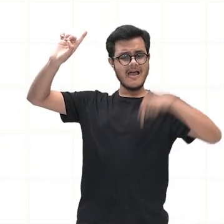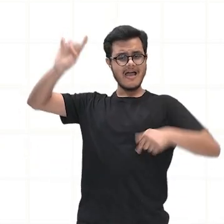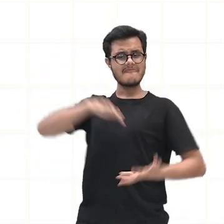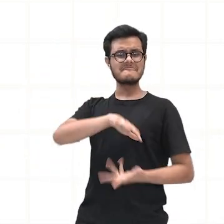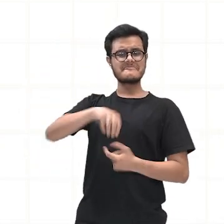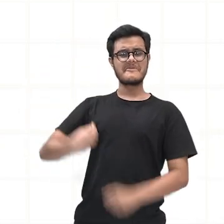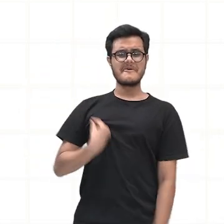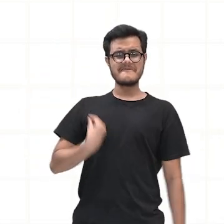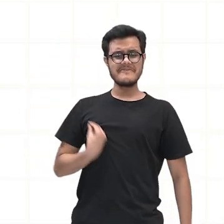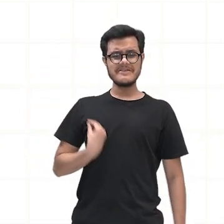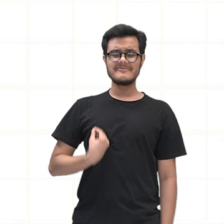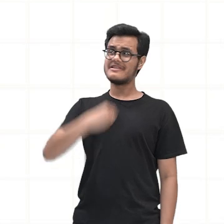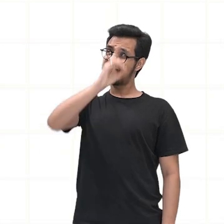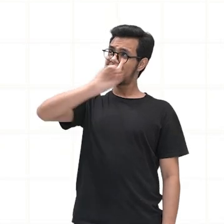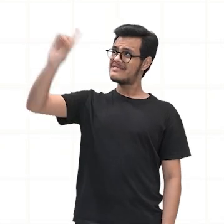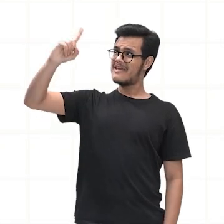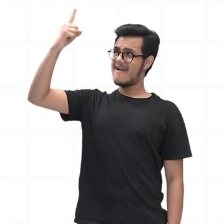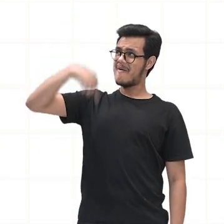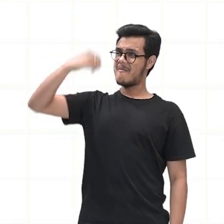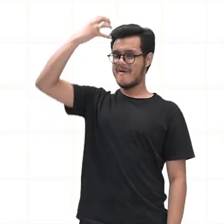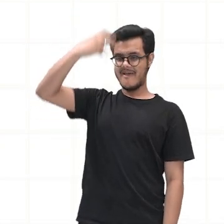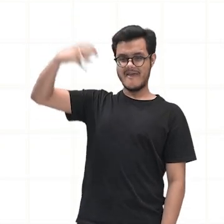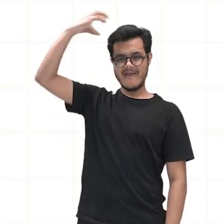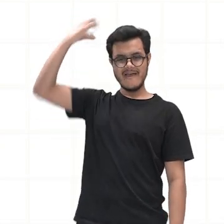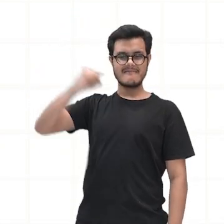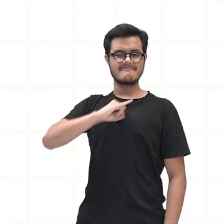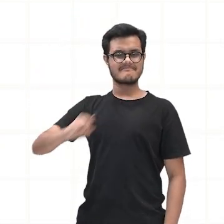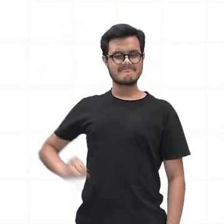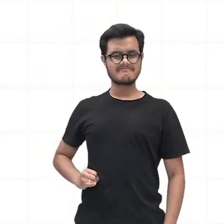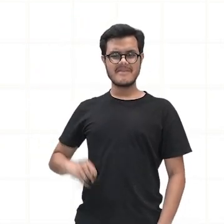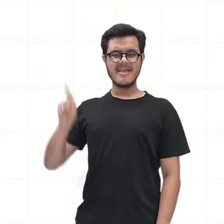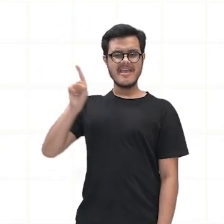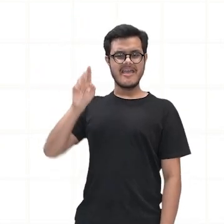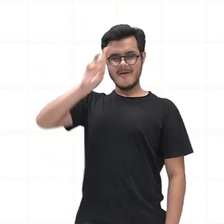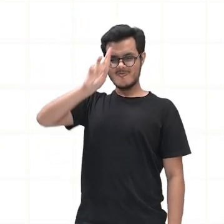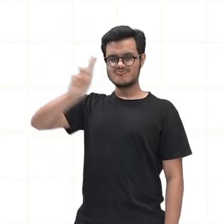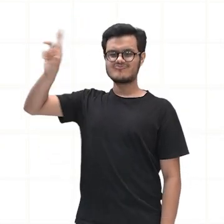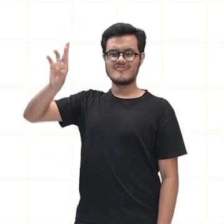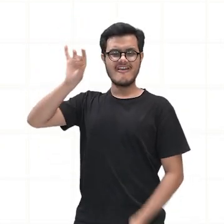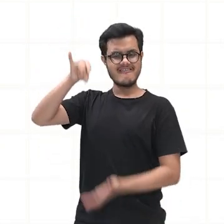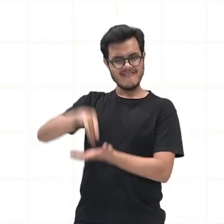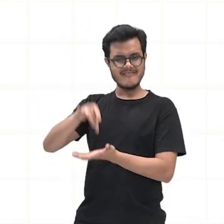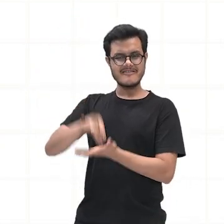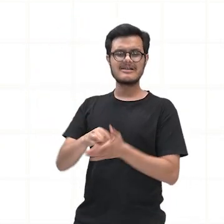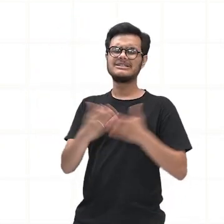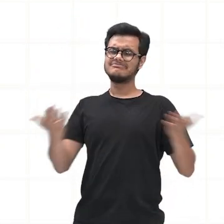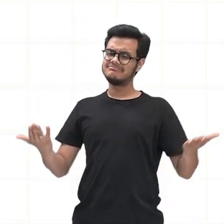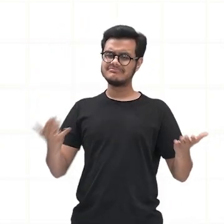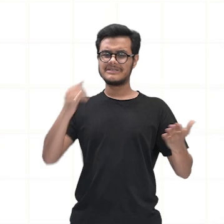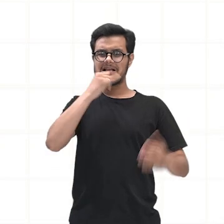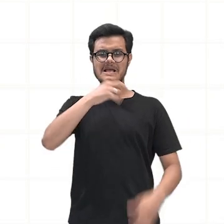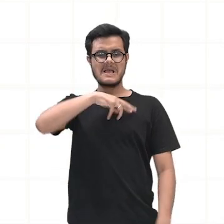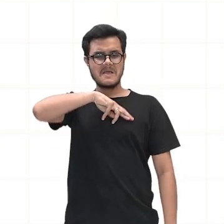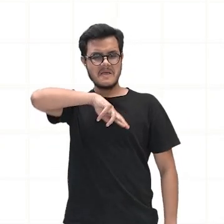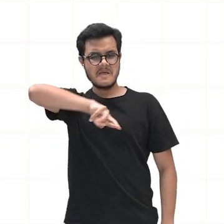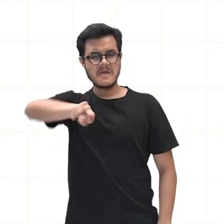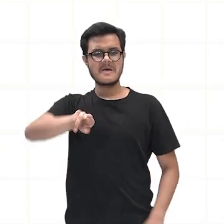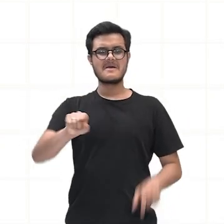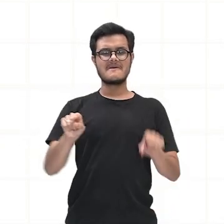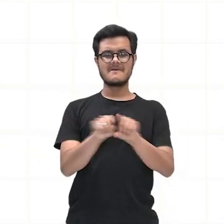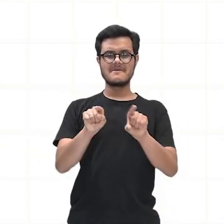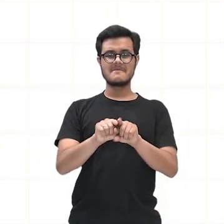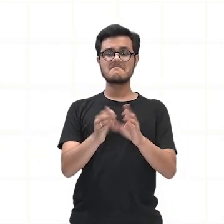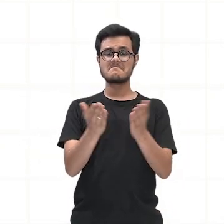na Terra, exercendo a autoridade máxima tanto em questões seculares quanto